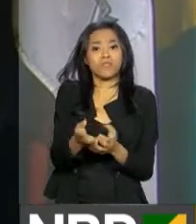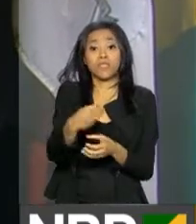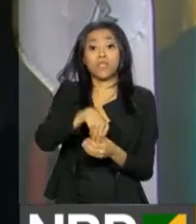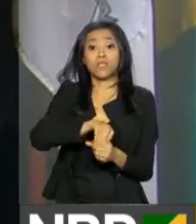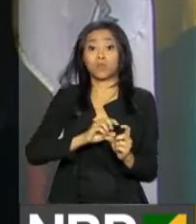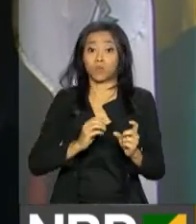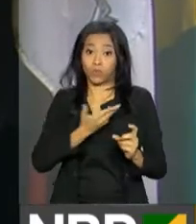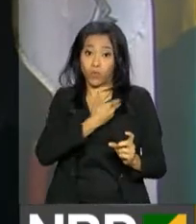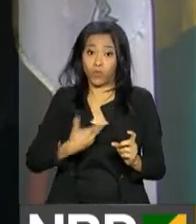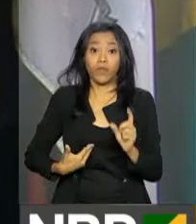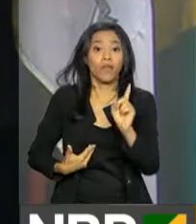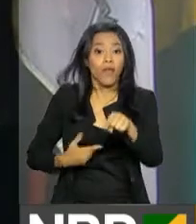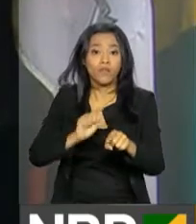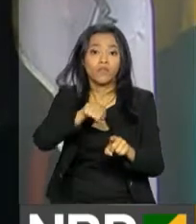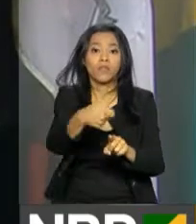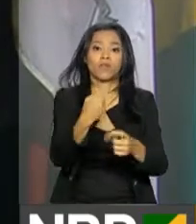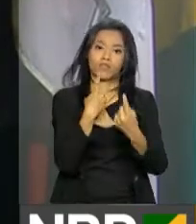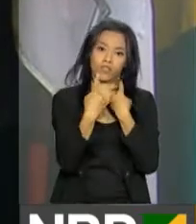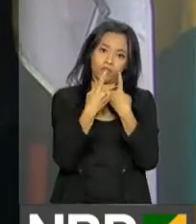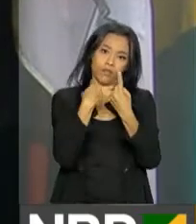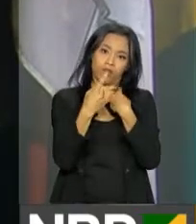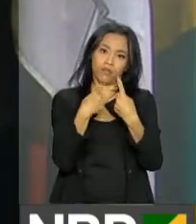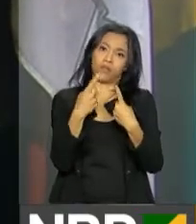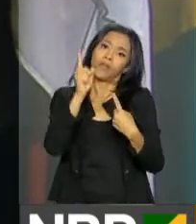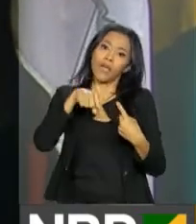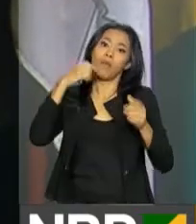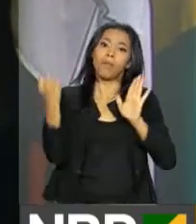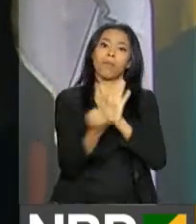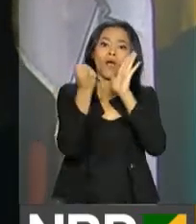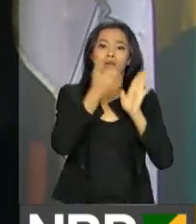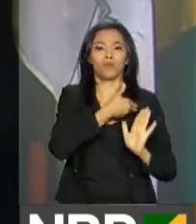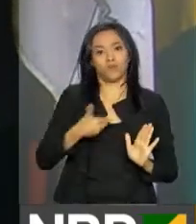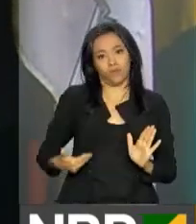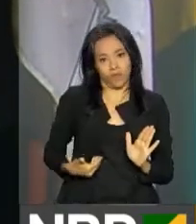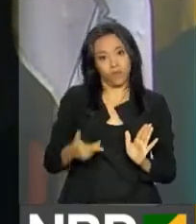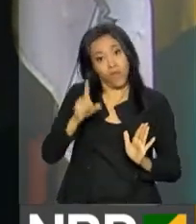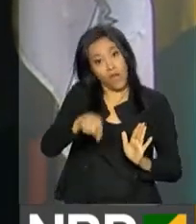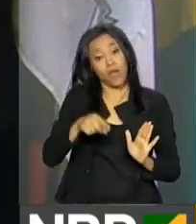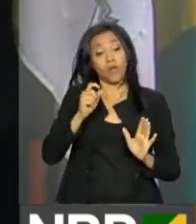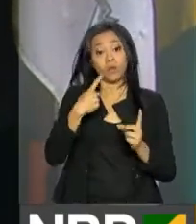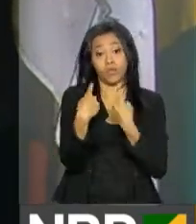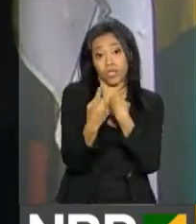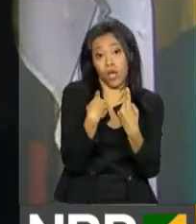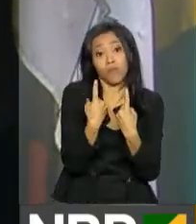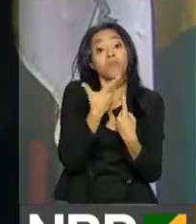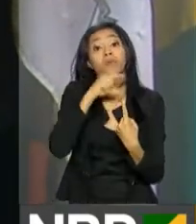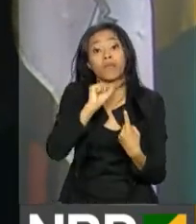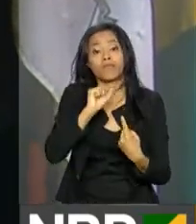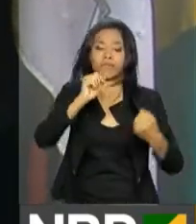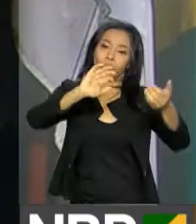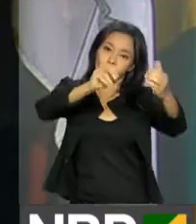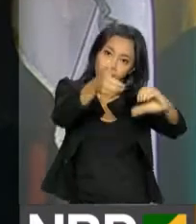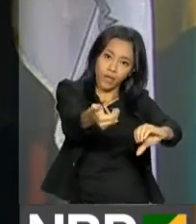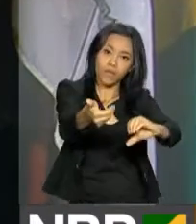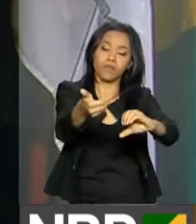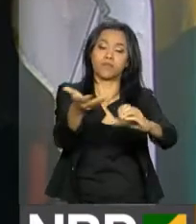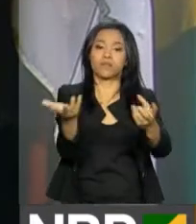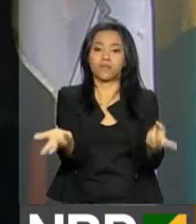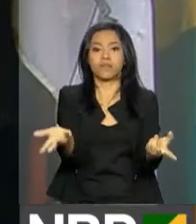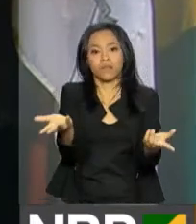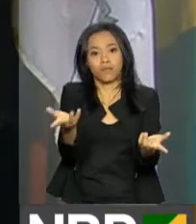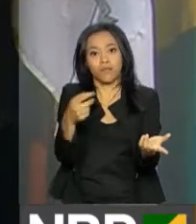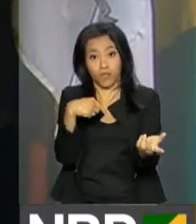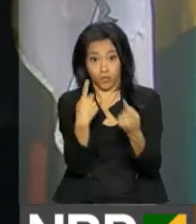diálogo há palavras fundamentais que marcam o nosso governo uma delas é o diálogo diálogo com o congresso nacional e foi o diálogo